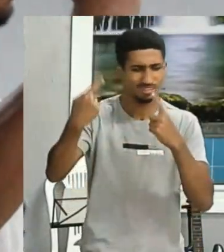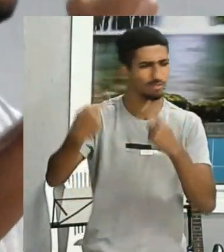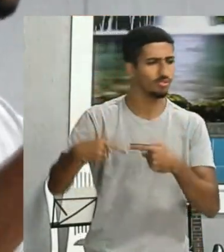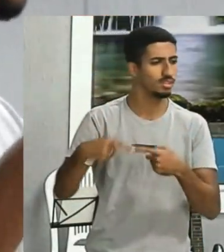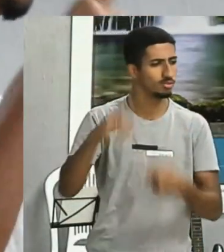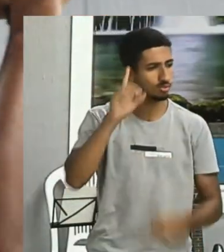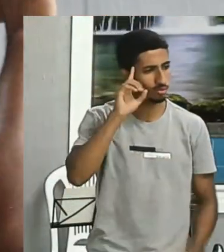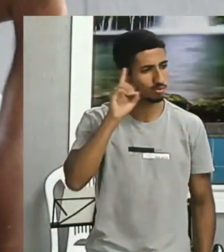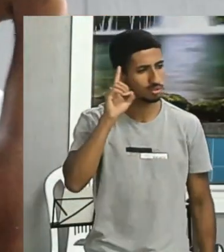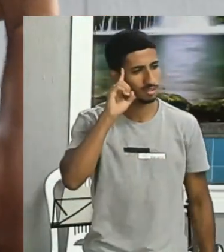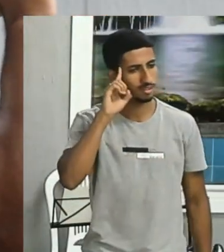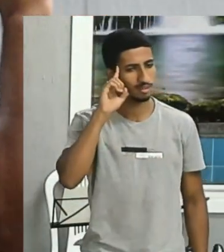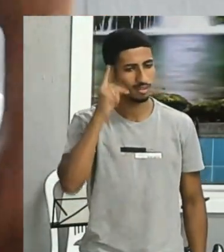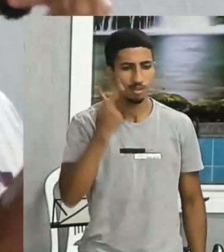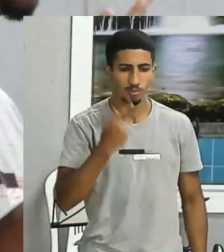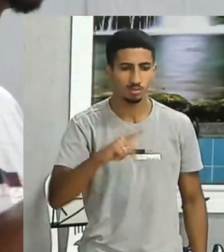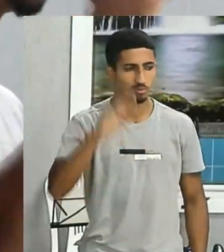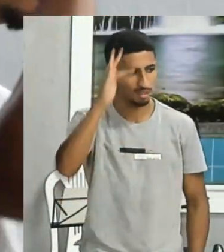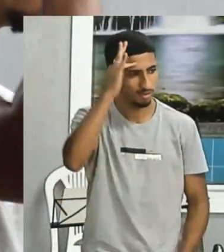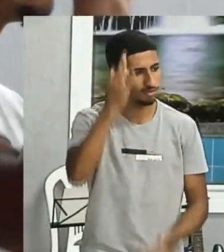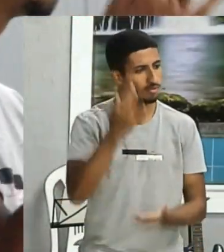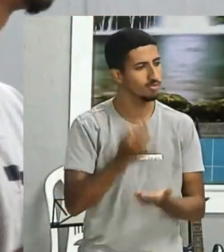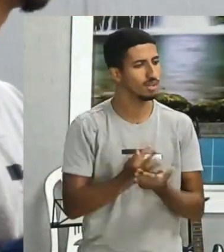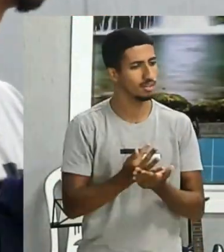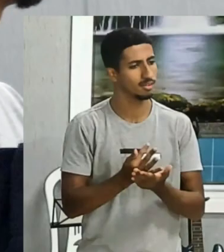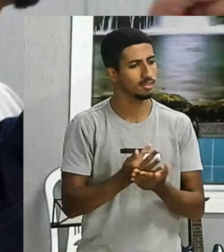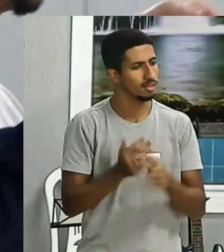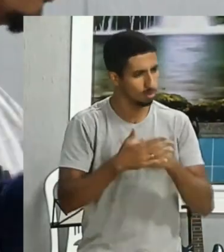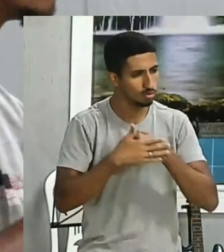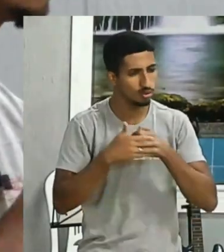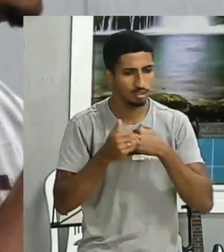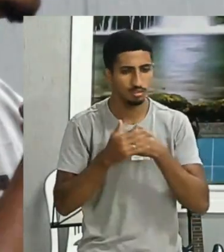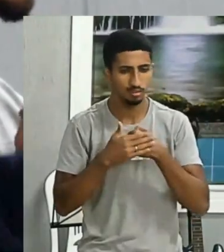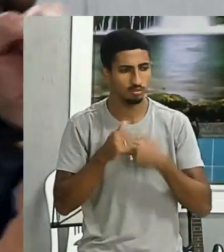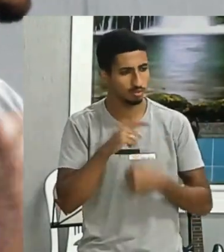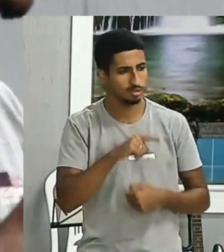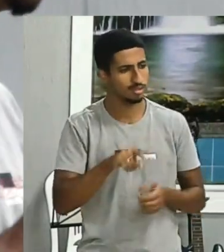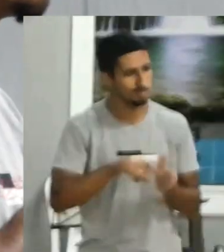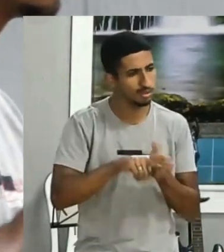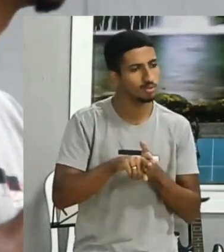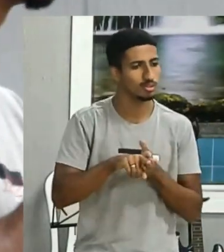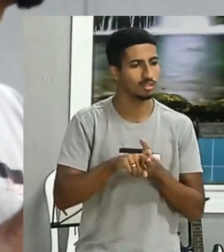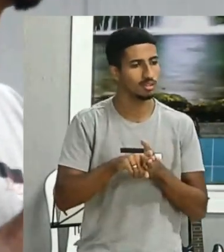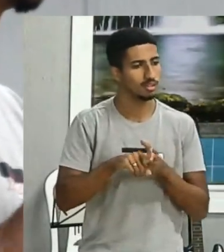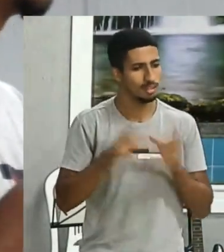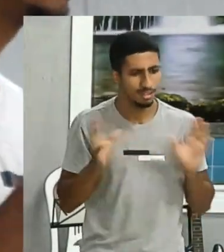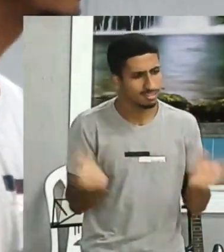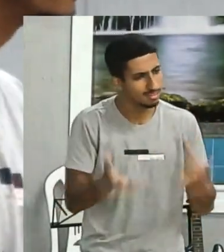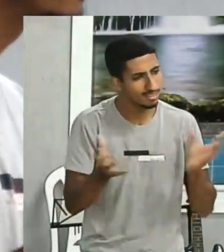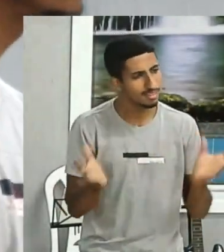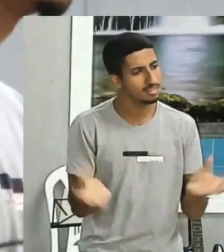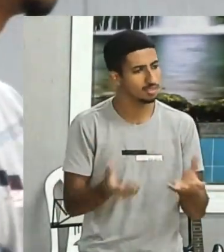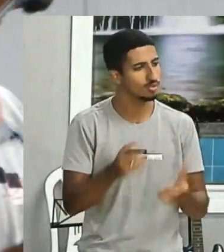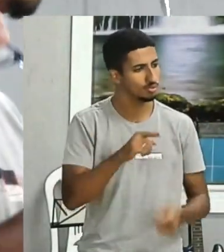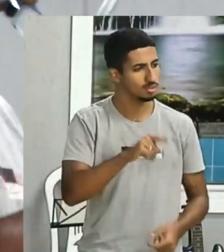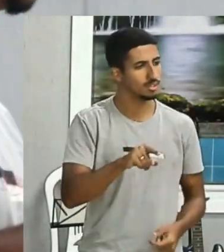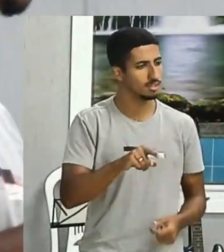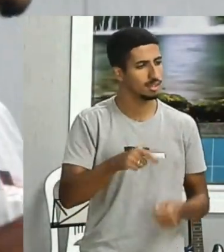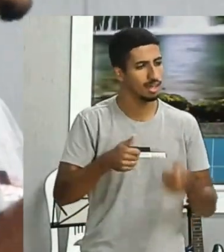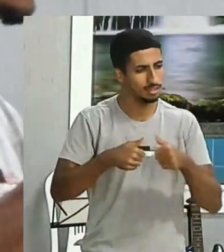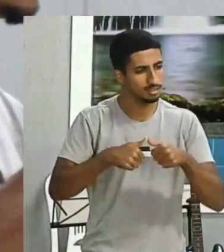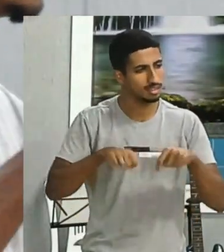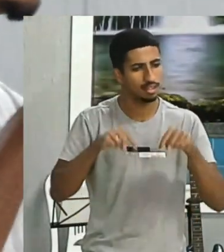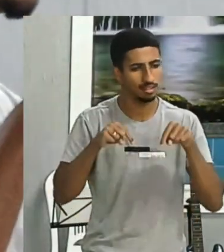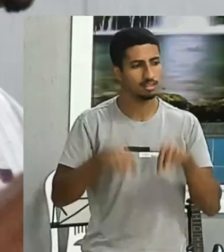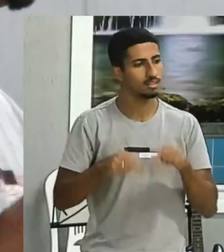para a sua fé ser mais fortalecida. É um incentivo para você estar na igreja, não perder